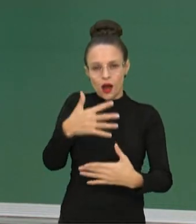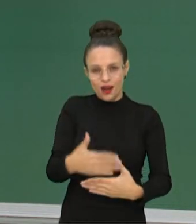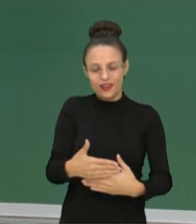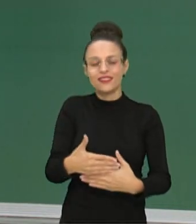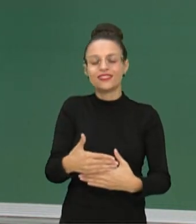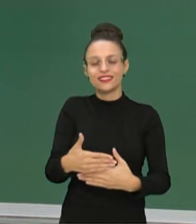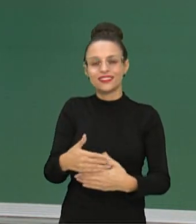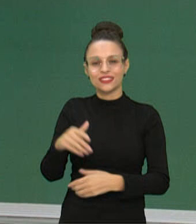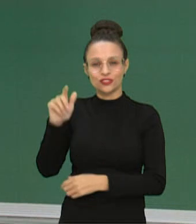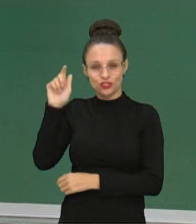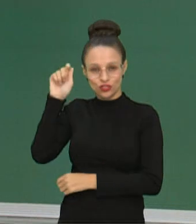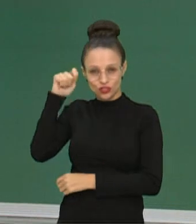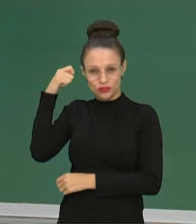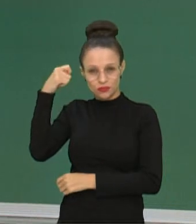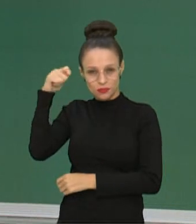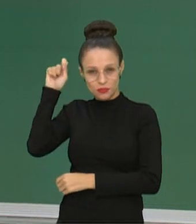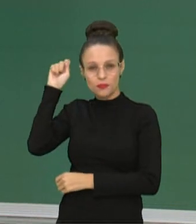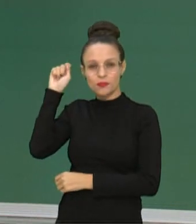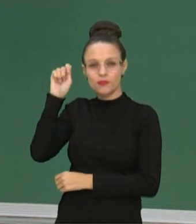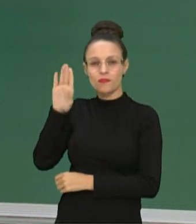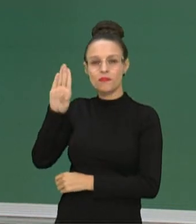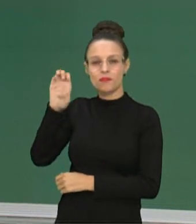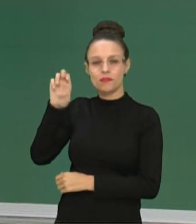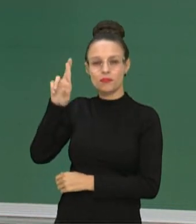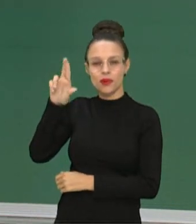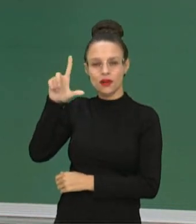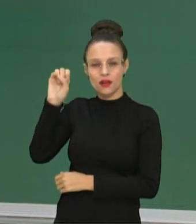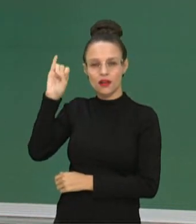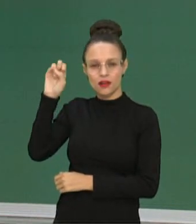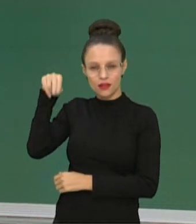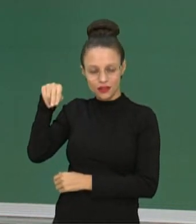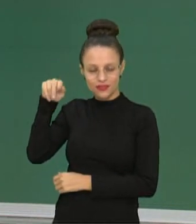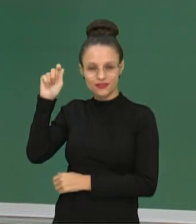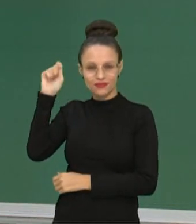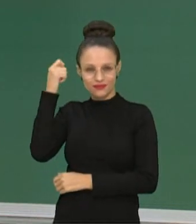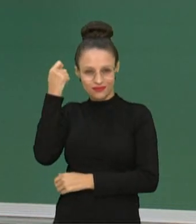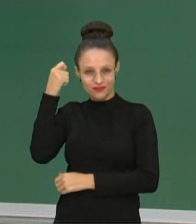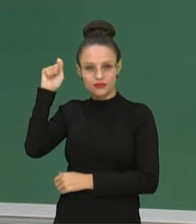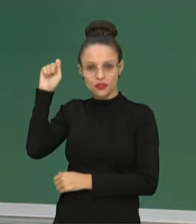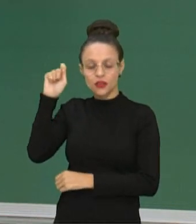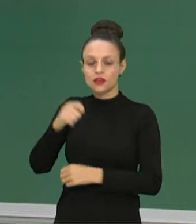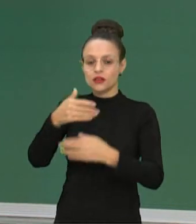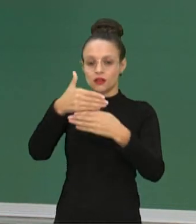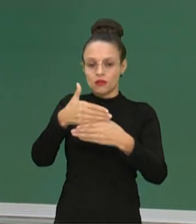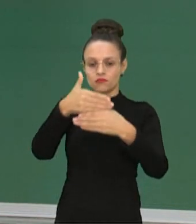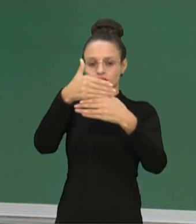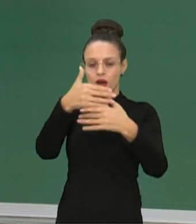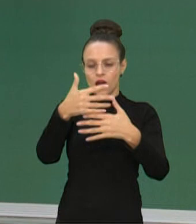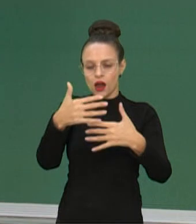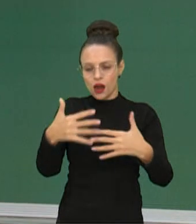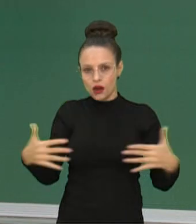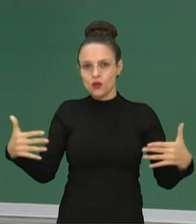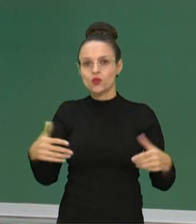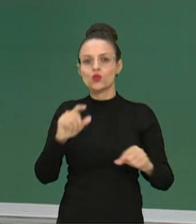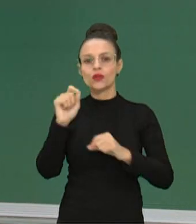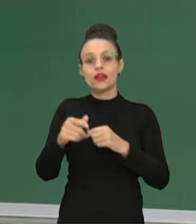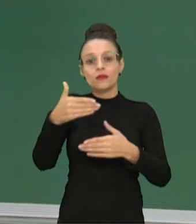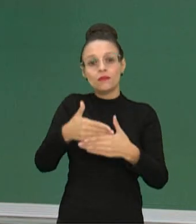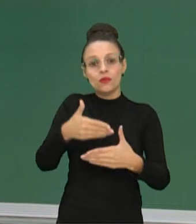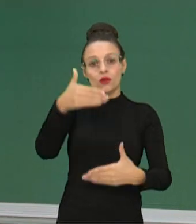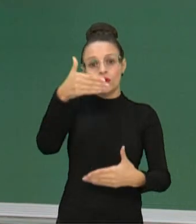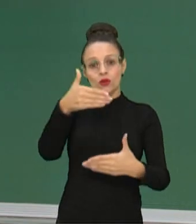quando o Muro de Berlim vai tombar, vai cair, lembrar que o Muro de Berlim é